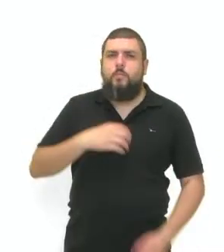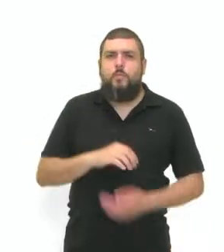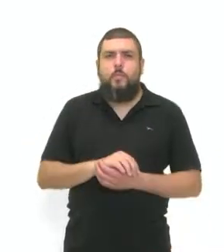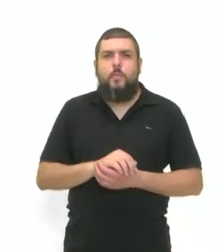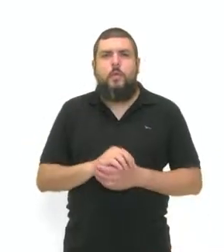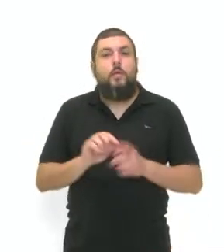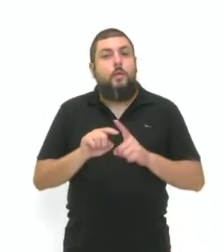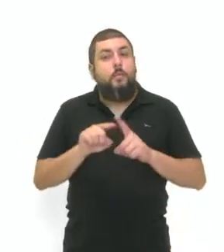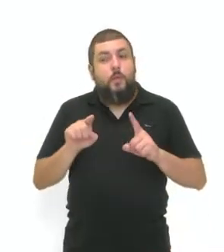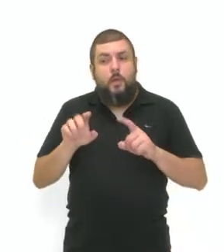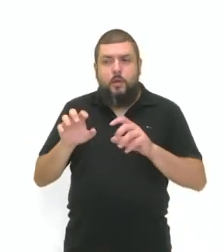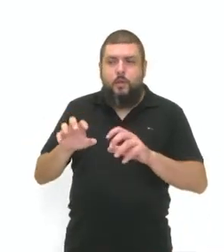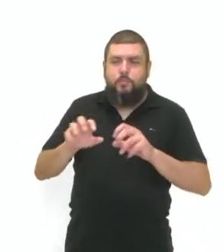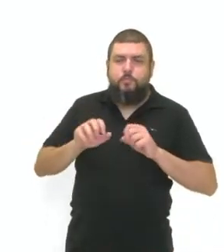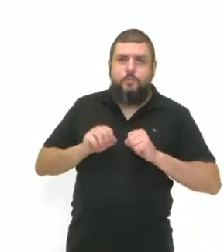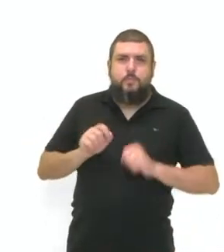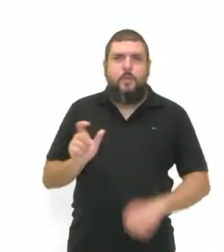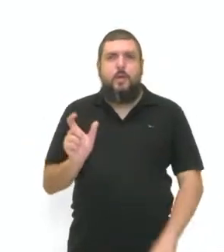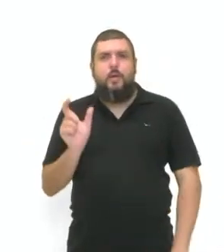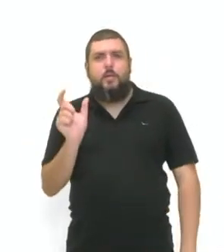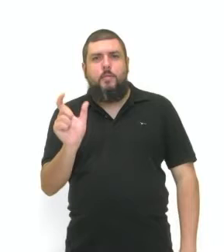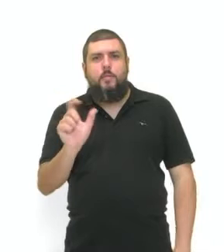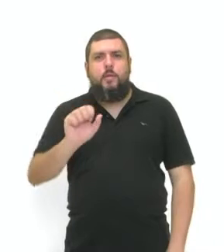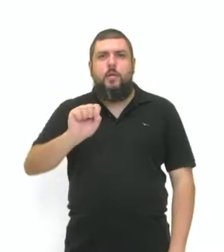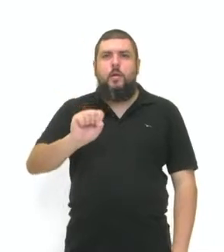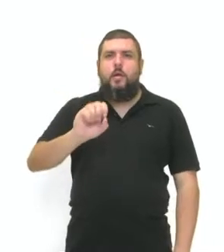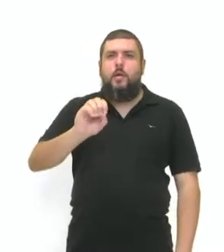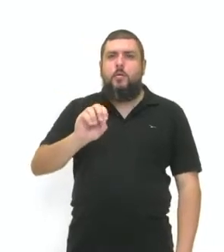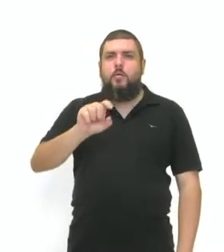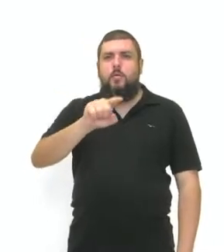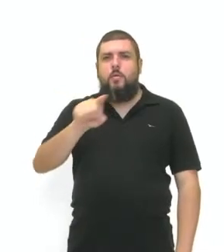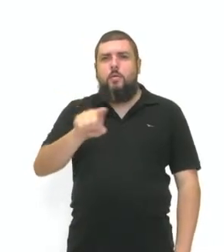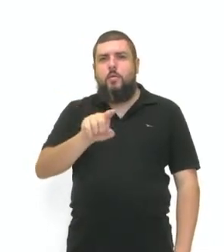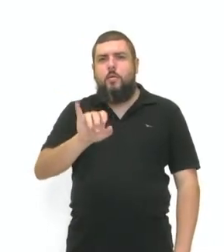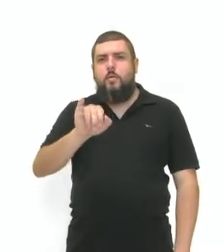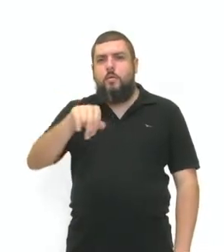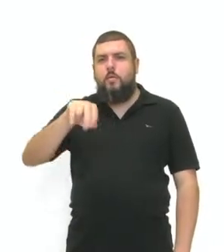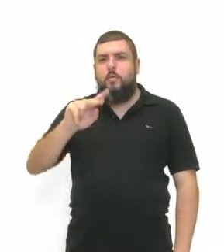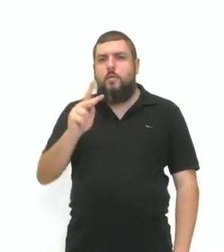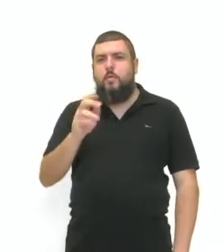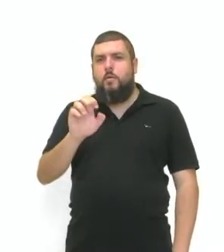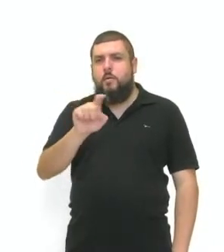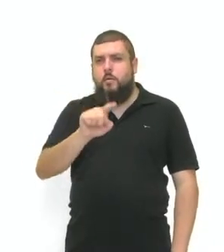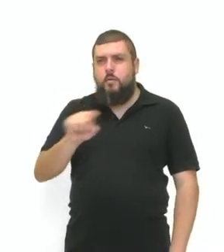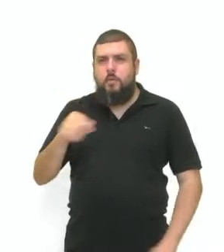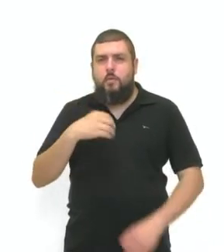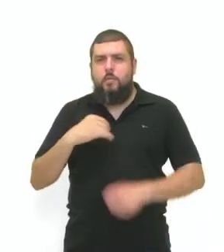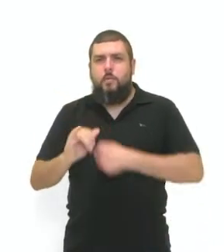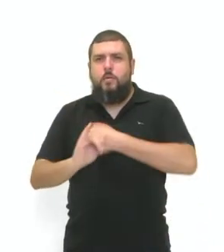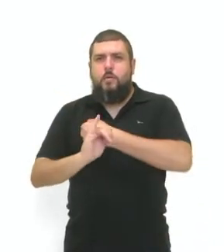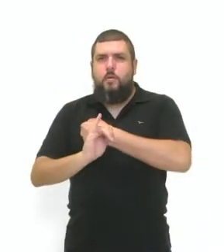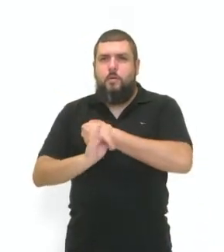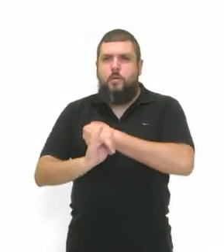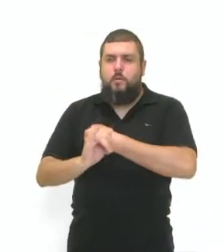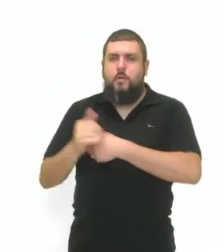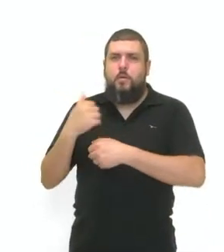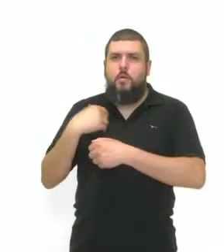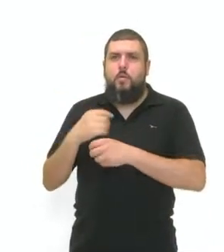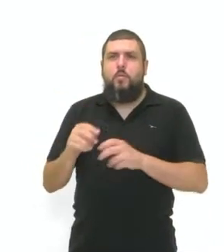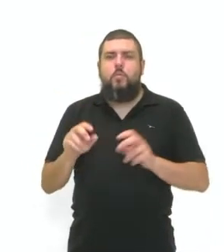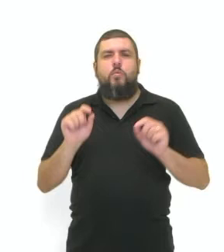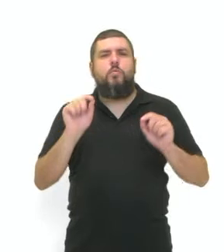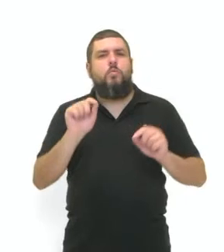sozinhez, criada por Paulo Mendes Campos, na sua delicada crônica para Maria da Graça, e